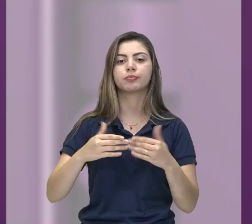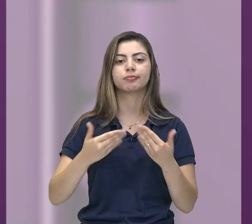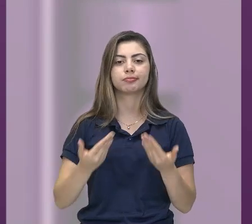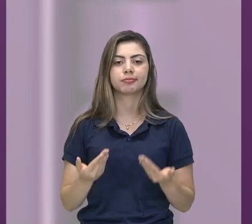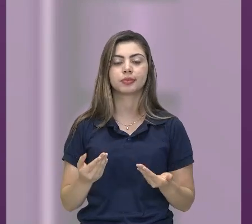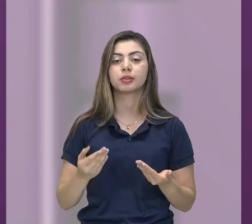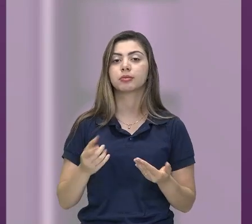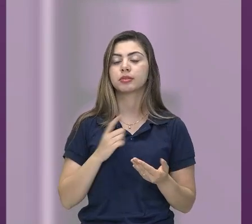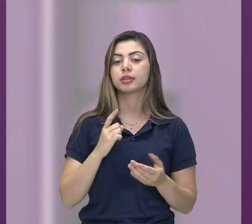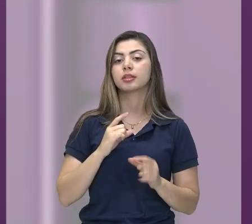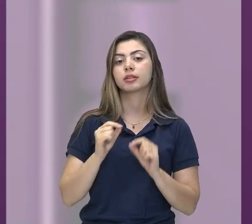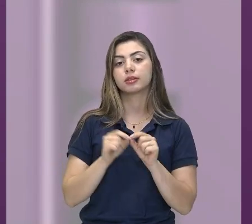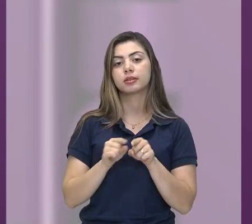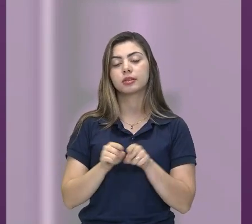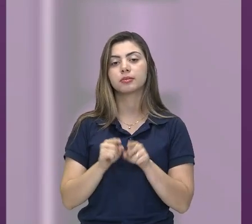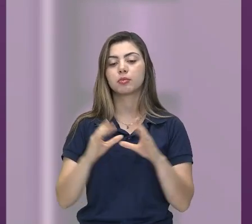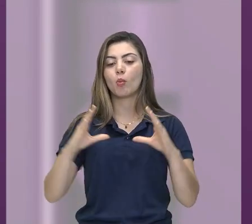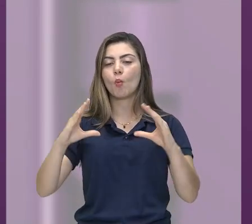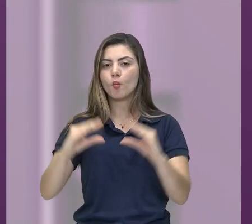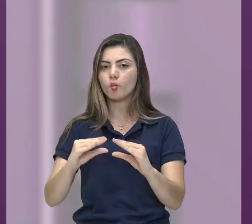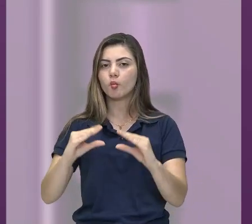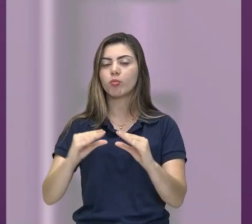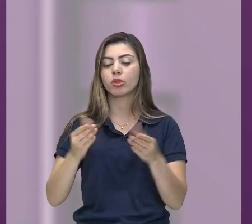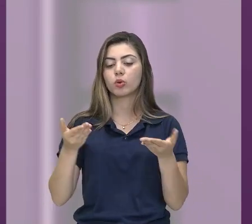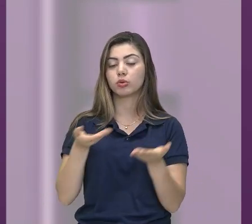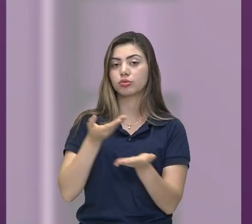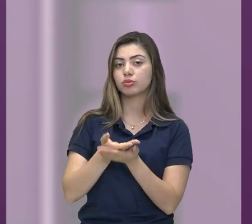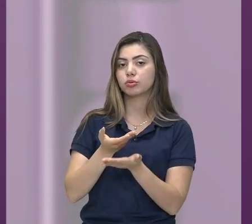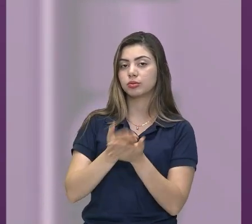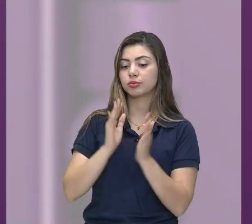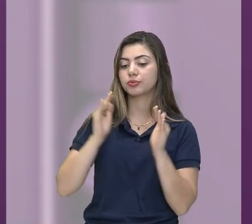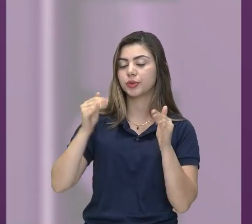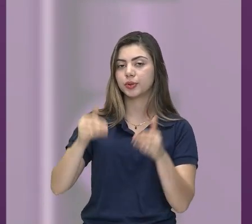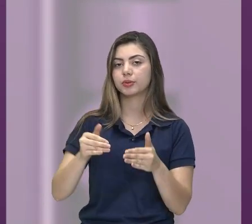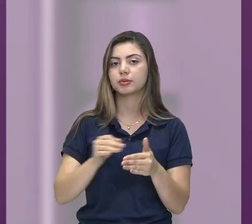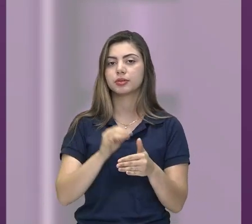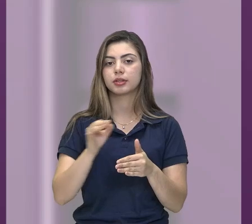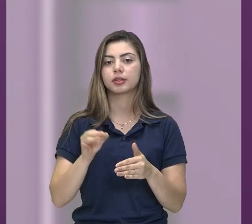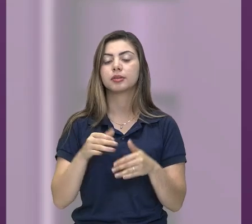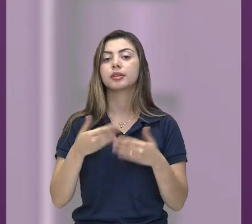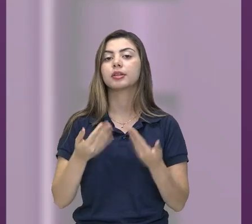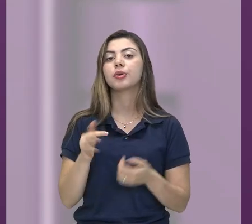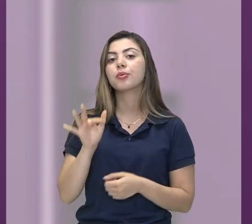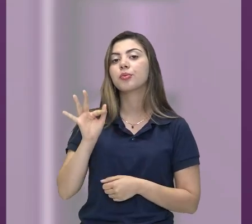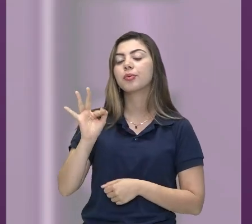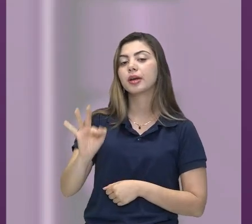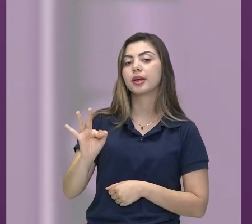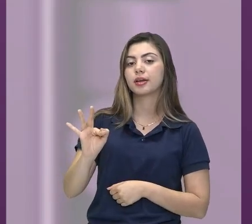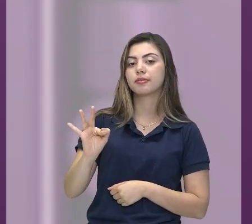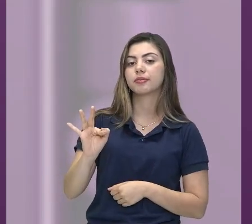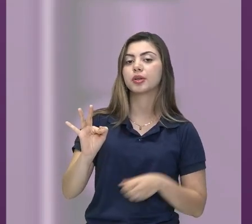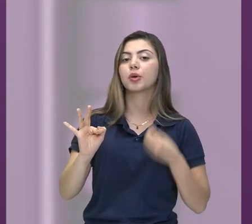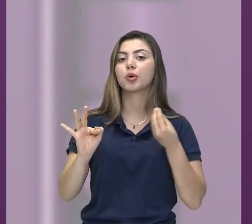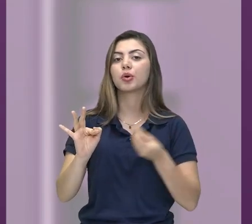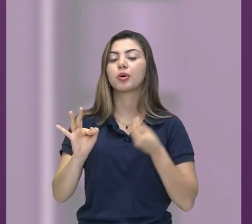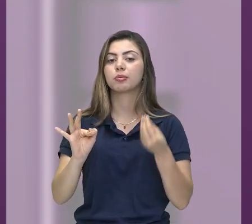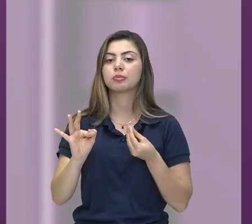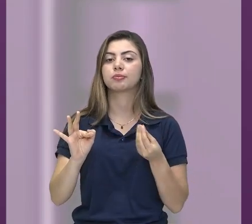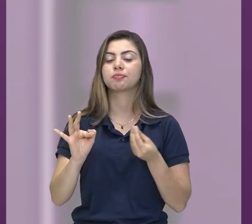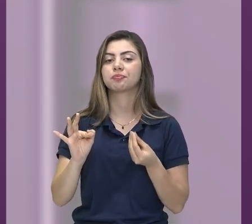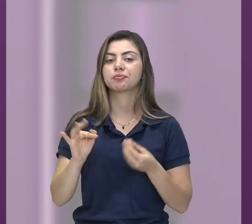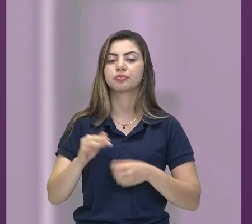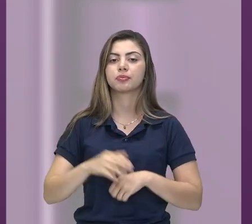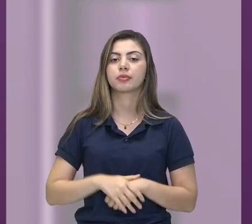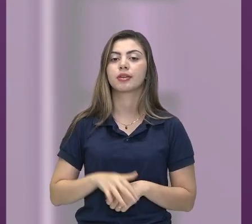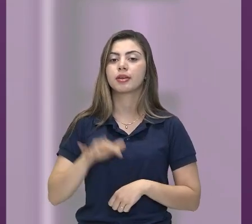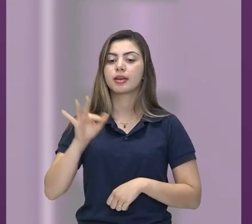na horizontal, né? Então, o foco vai ficar a 6 unidades